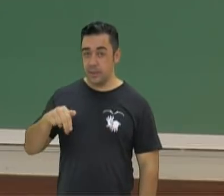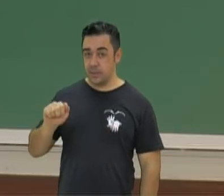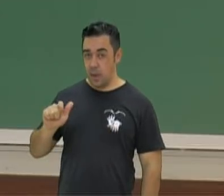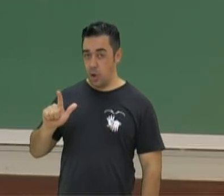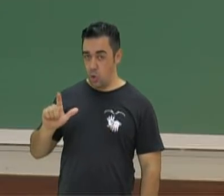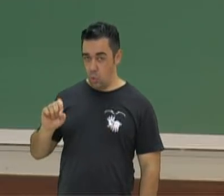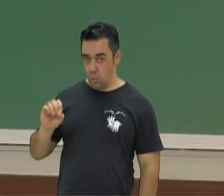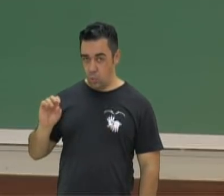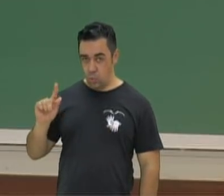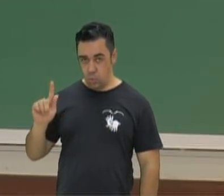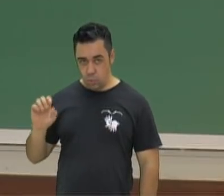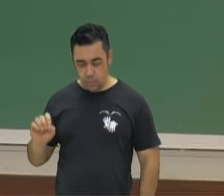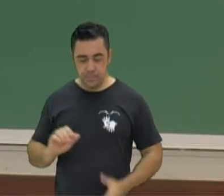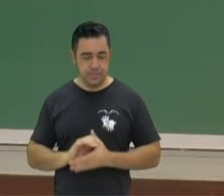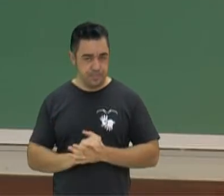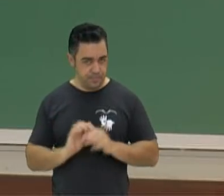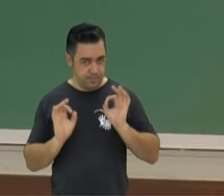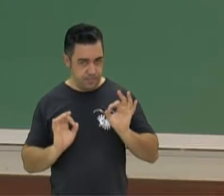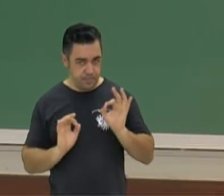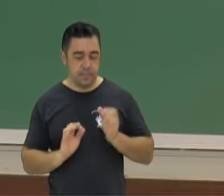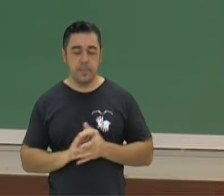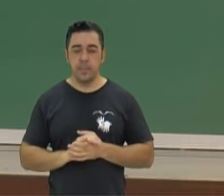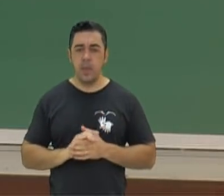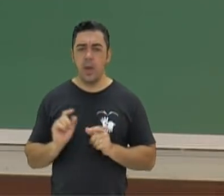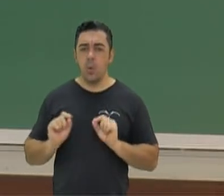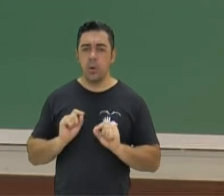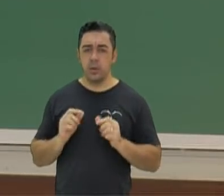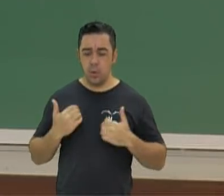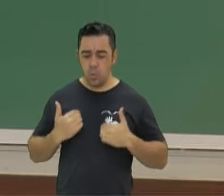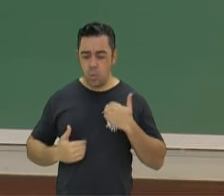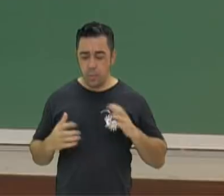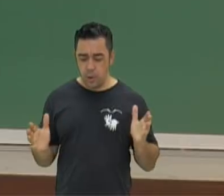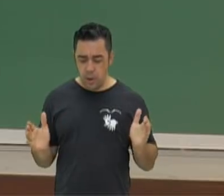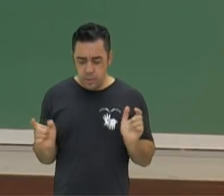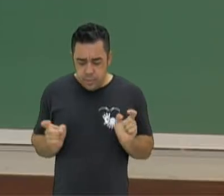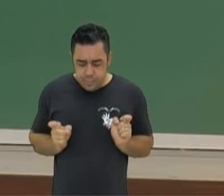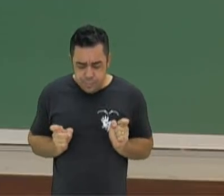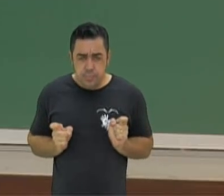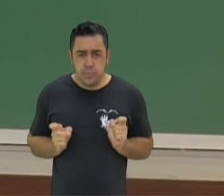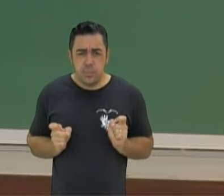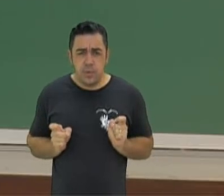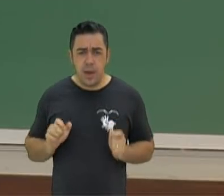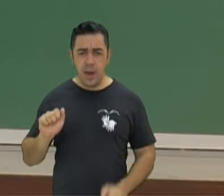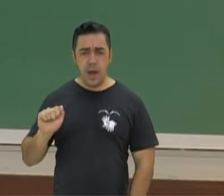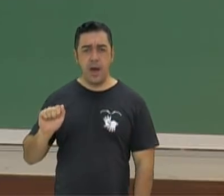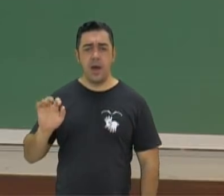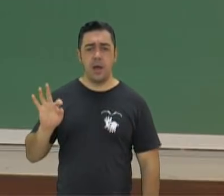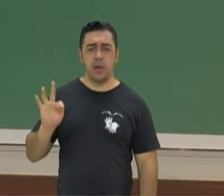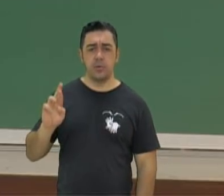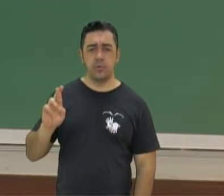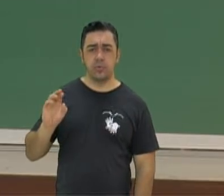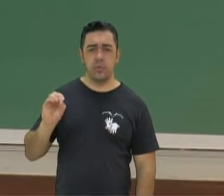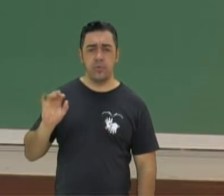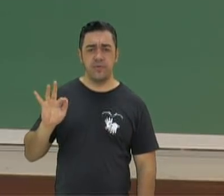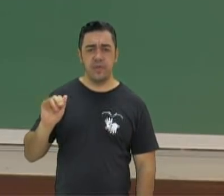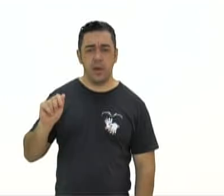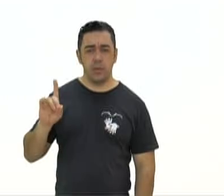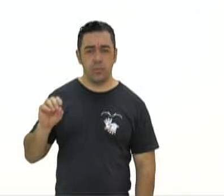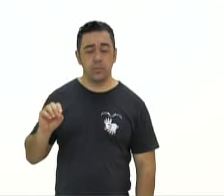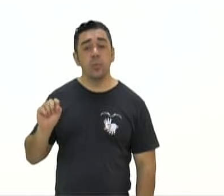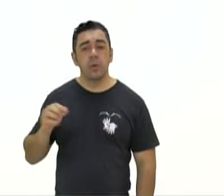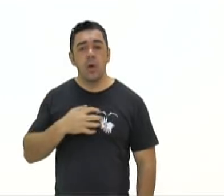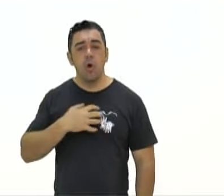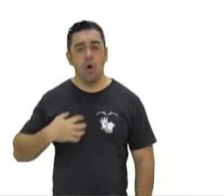Aí tá falando do outro órgão lá, ó, estruturas atrofiadas. Estruturas atrofiadas a gente viu na aula anterior. O que que era mesmo?